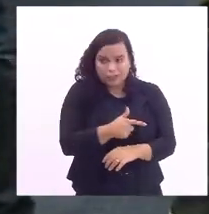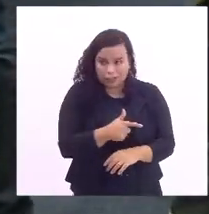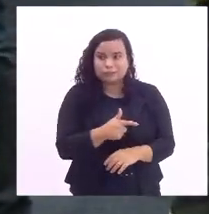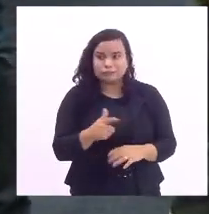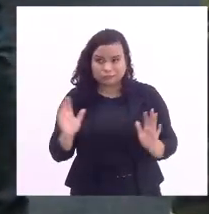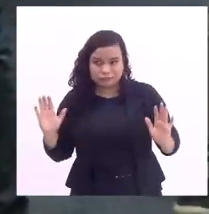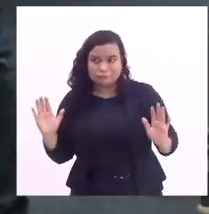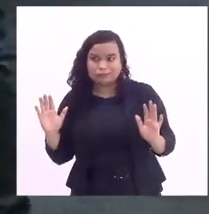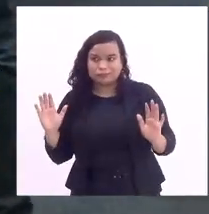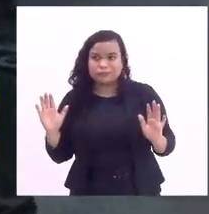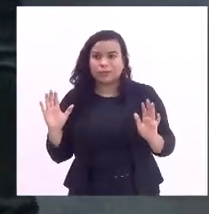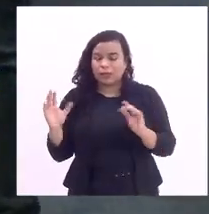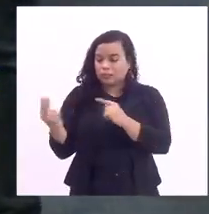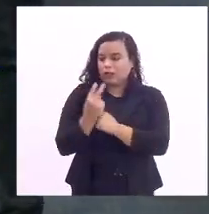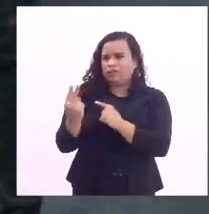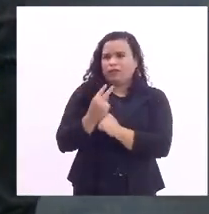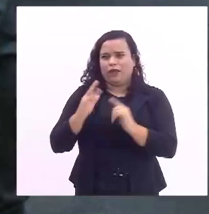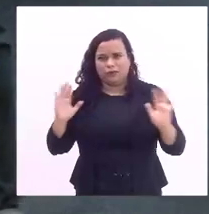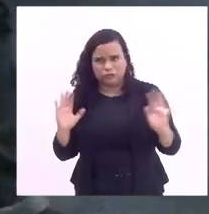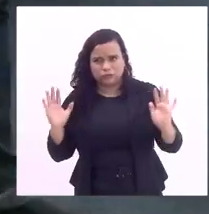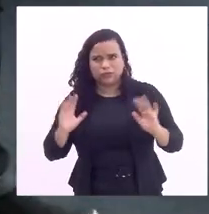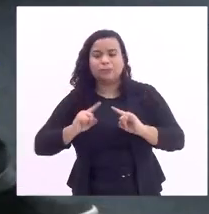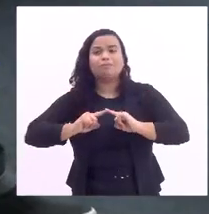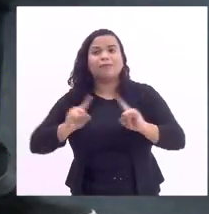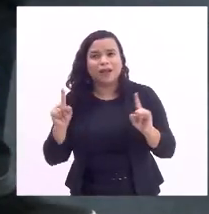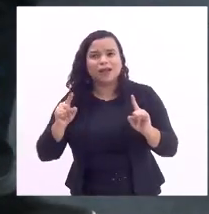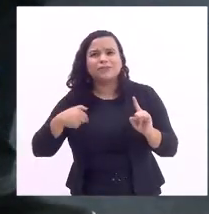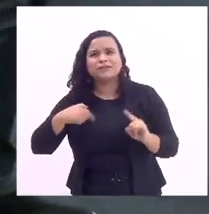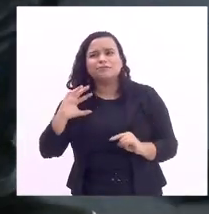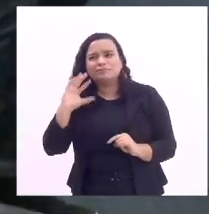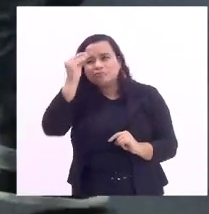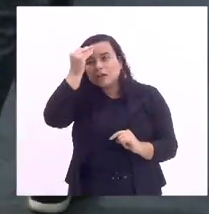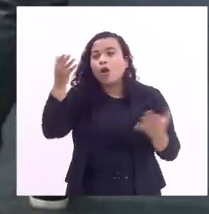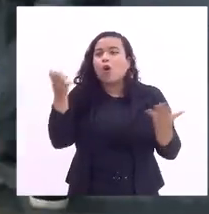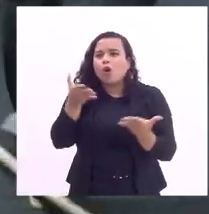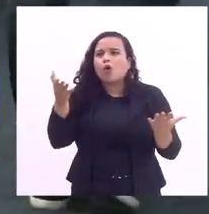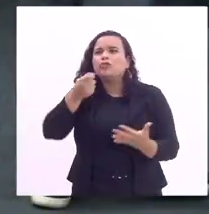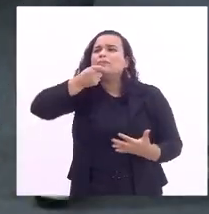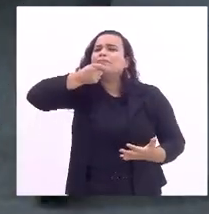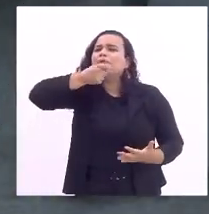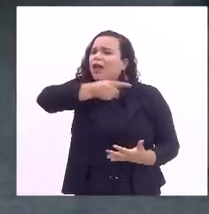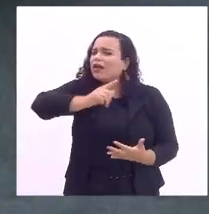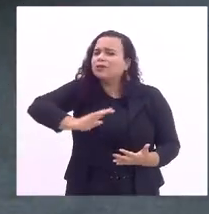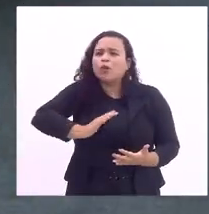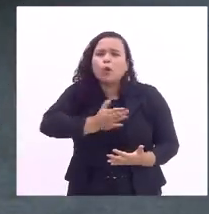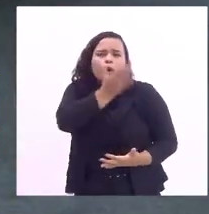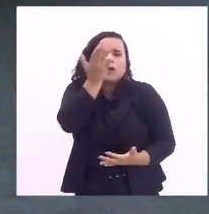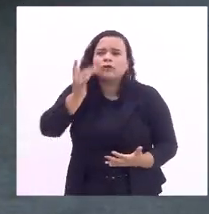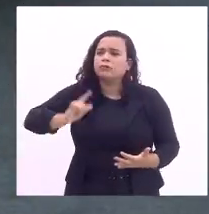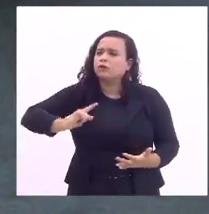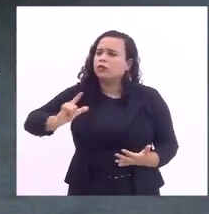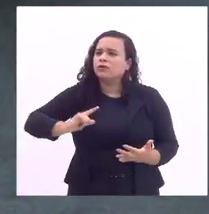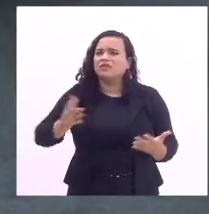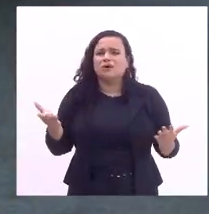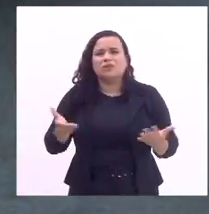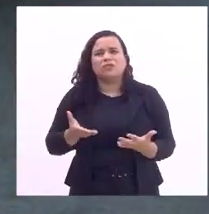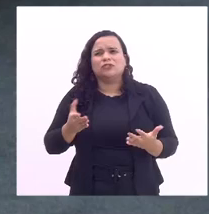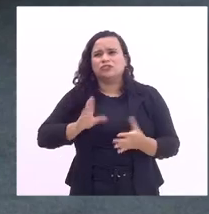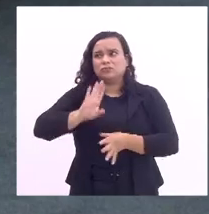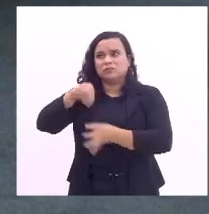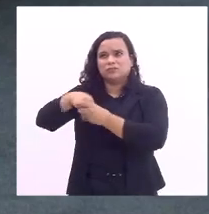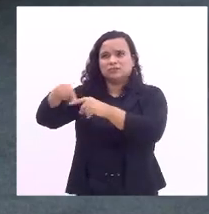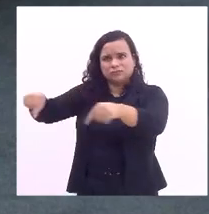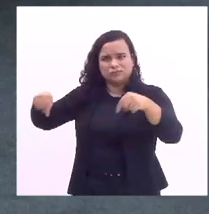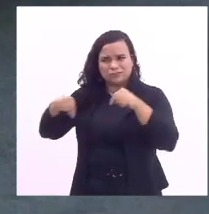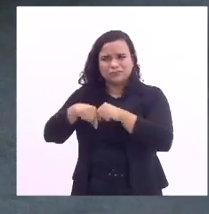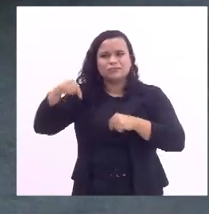para fazer algum tipo de defesa. Mas inevitável, hoje fizeram uma piada de péssimo gosto nos gabinetes